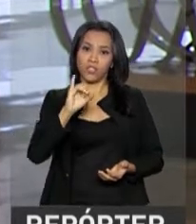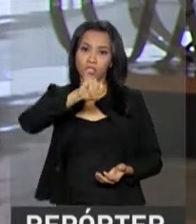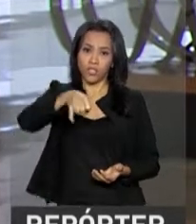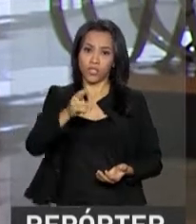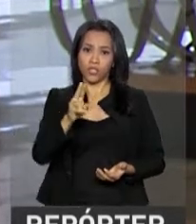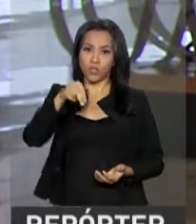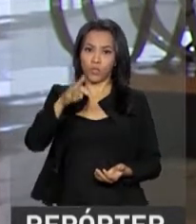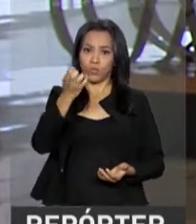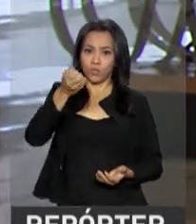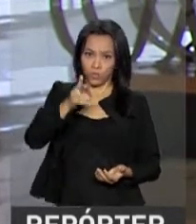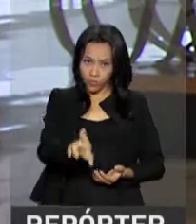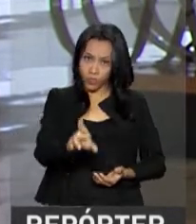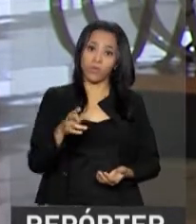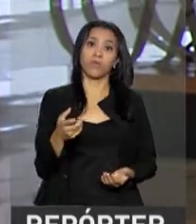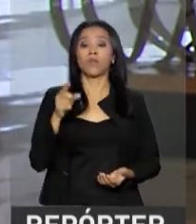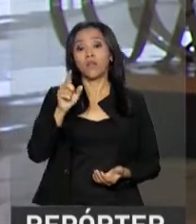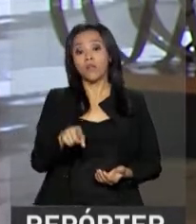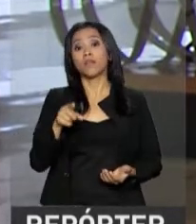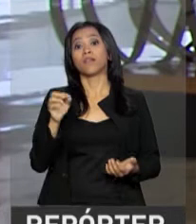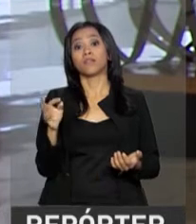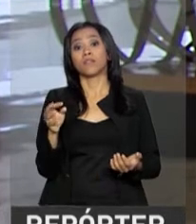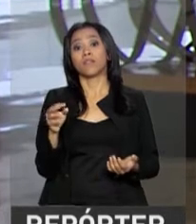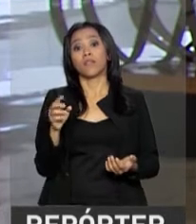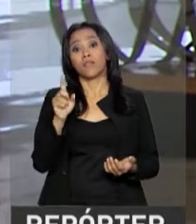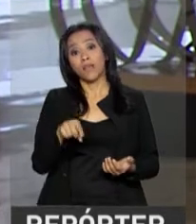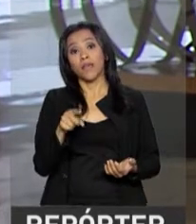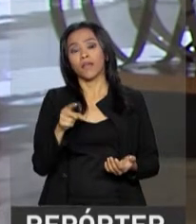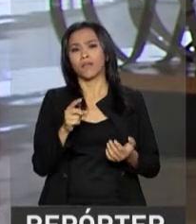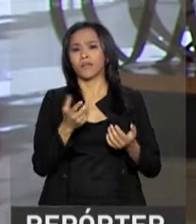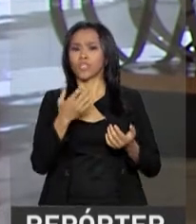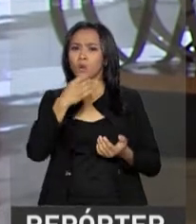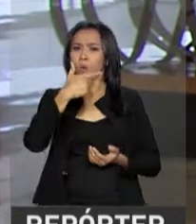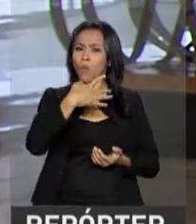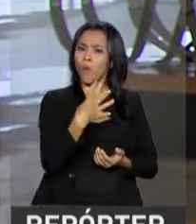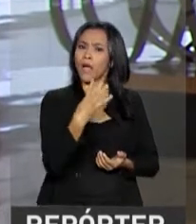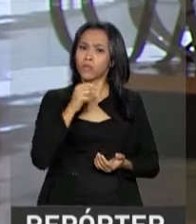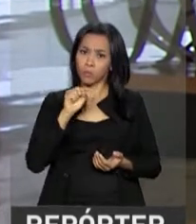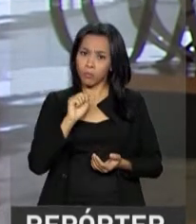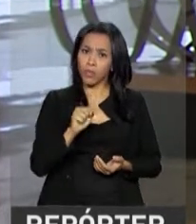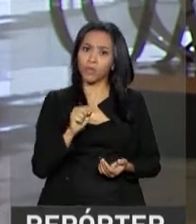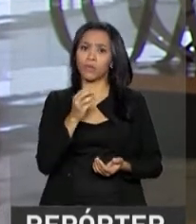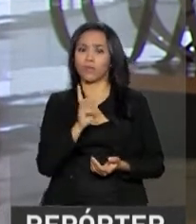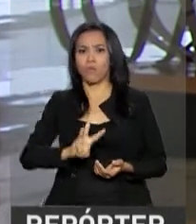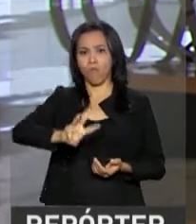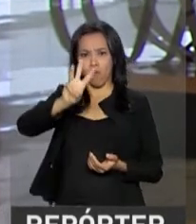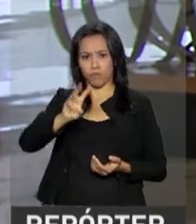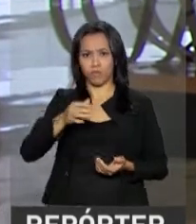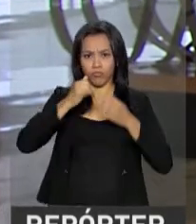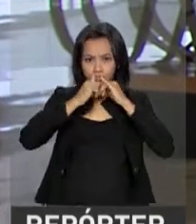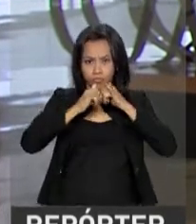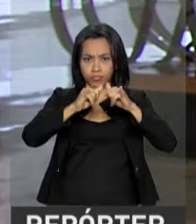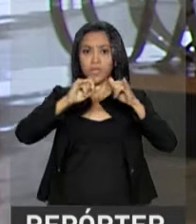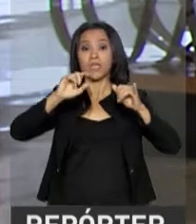centro oeste a produção da usina belo monte que era de 4 mil megawatts no momento em consequência dessa